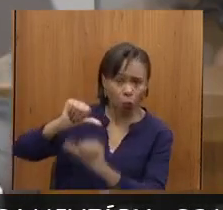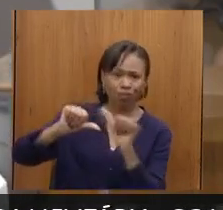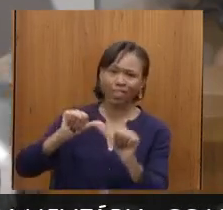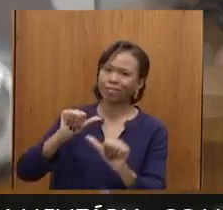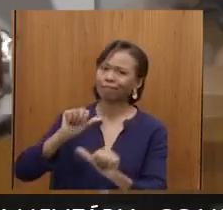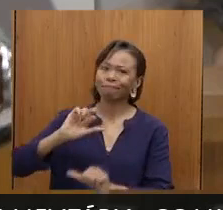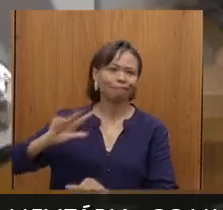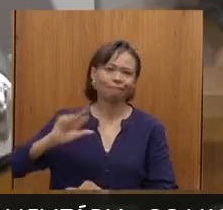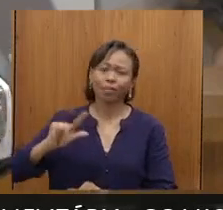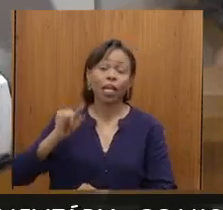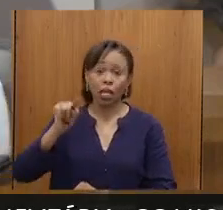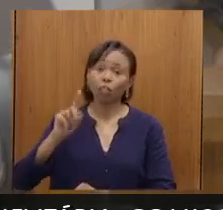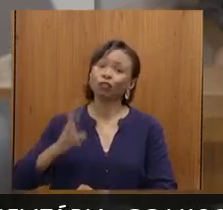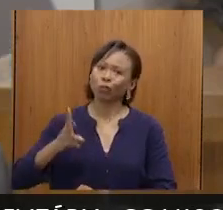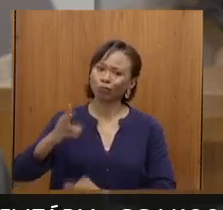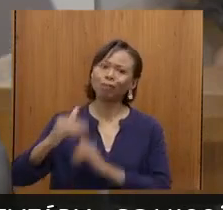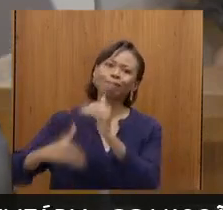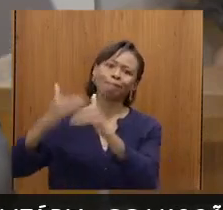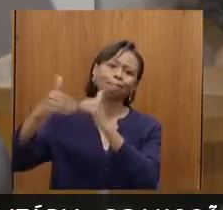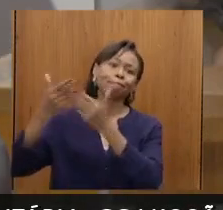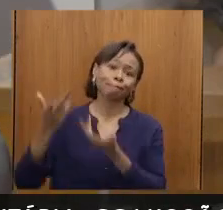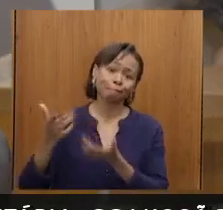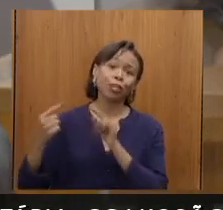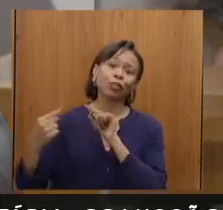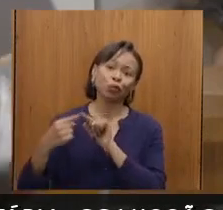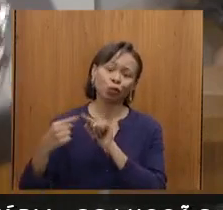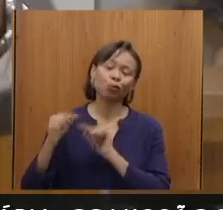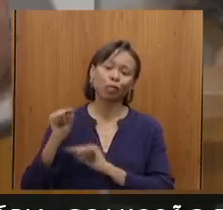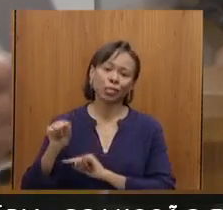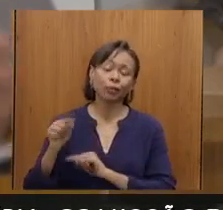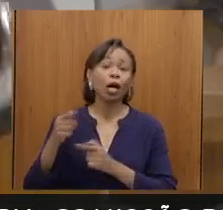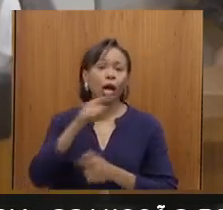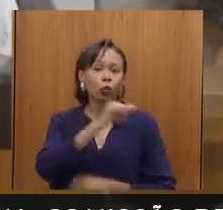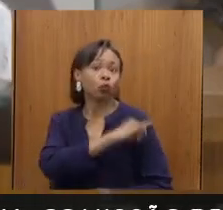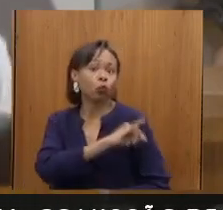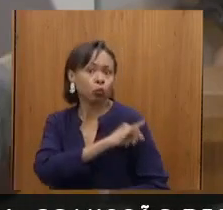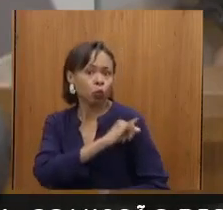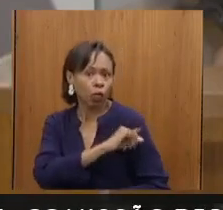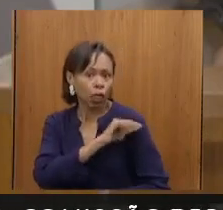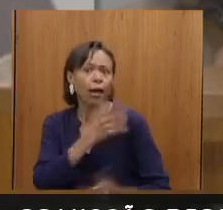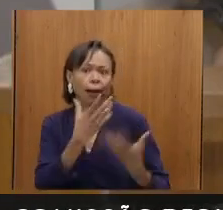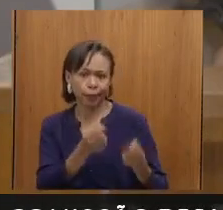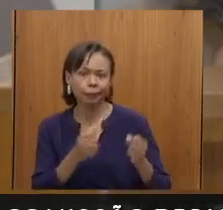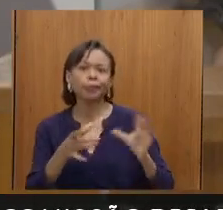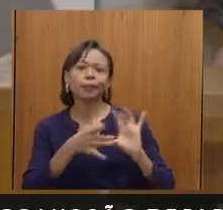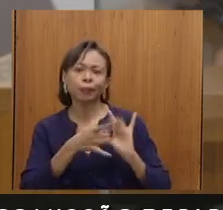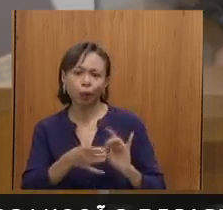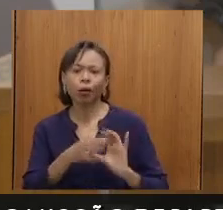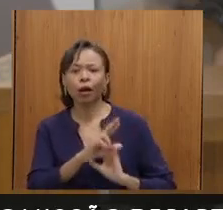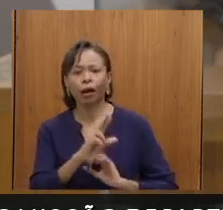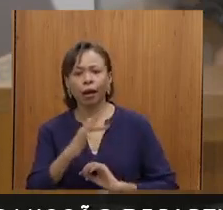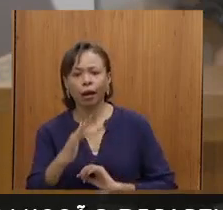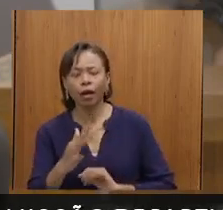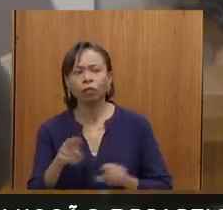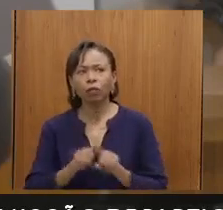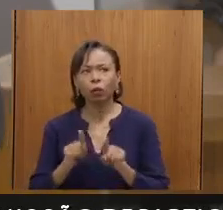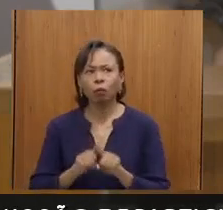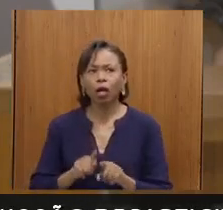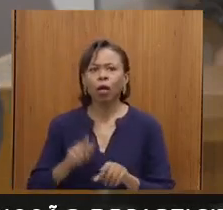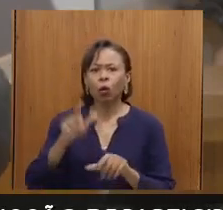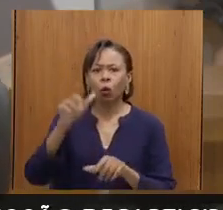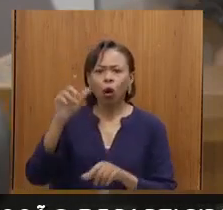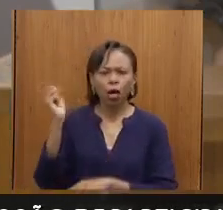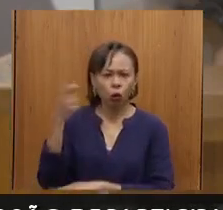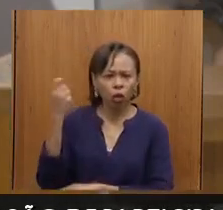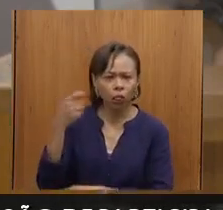irão avançar nesse sentido. E nós vemos o Estado do Rio de Janeiro aderindo um regime de recuperação fiscal, nós vemos o Estado do Rio Grande do